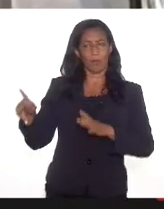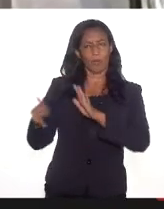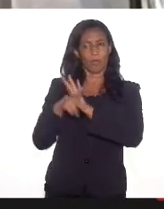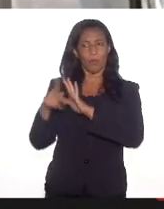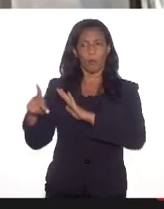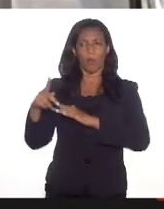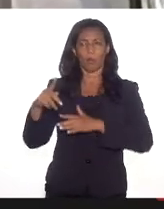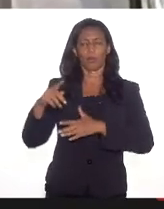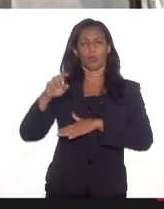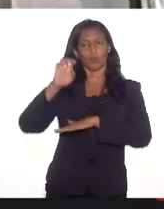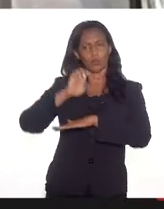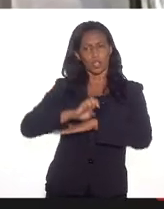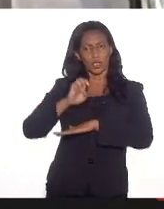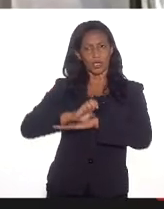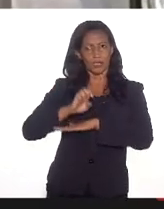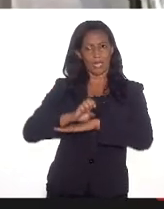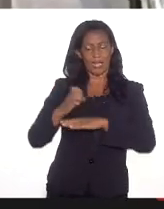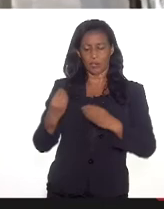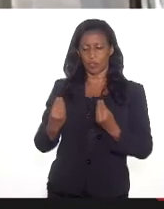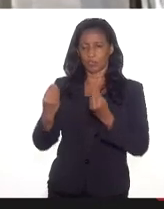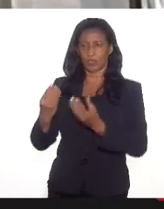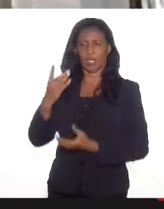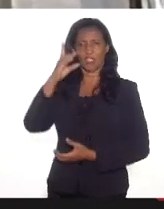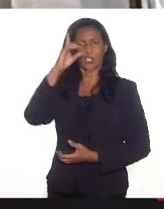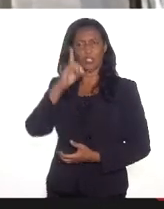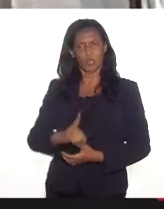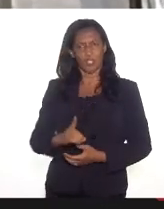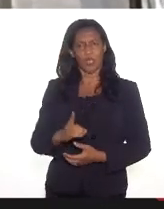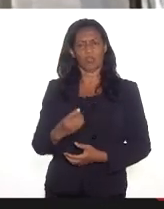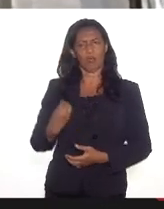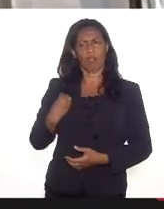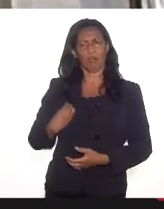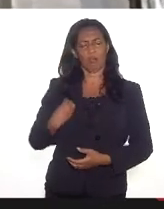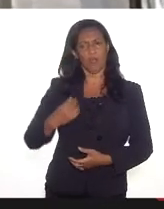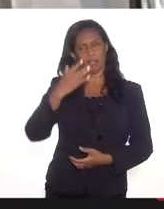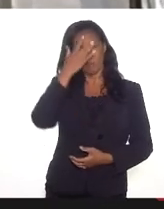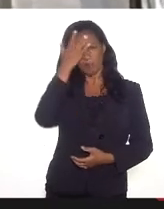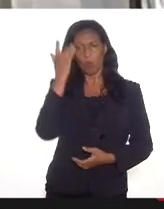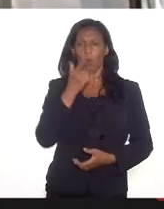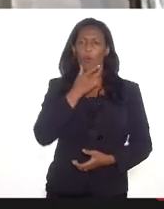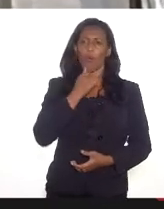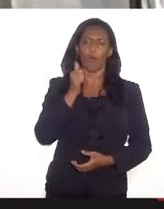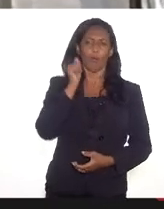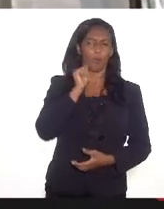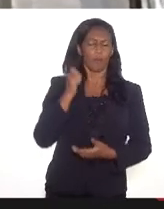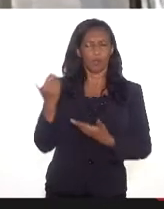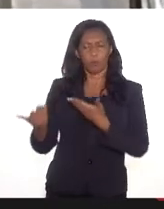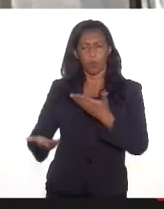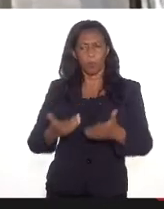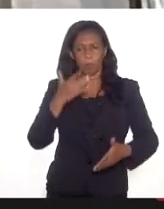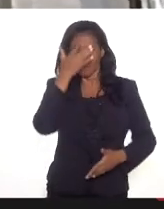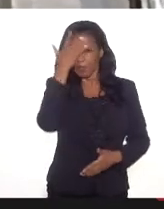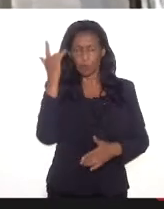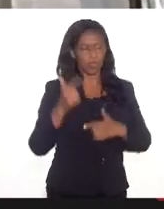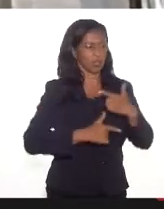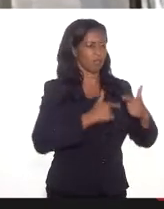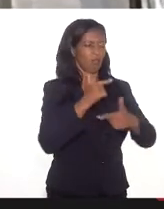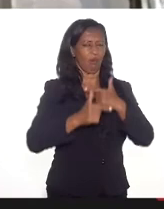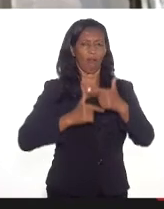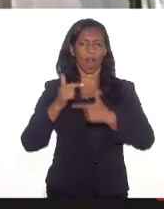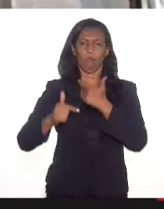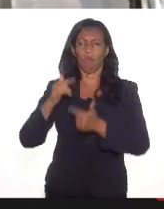de Direitos que é a garantia da vida dos seus cidadãos e cidadãs gente que trabalha todos os dias para